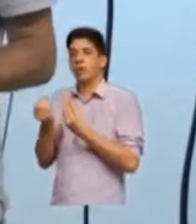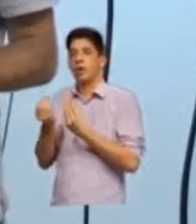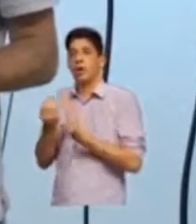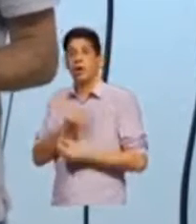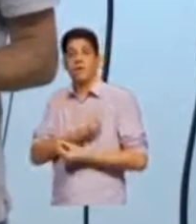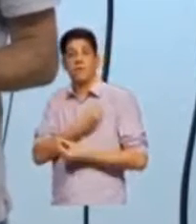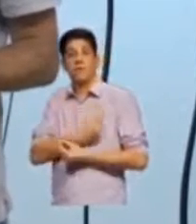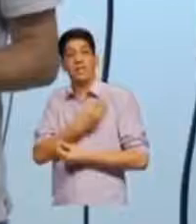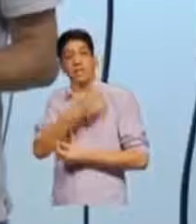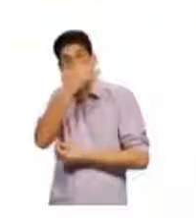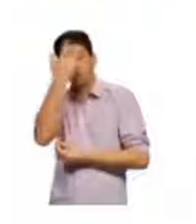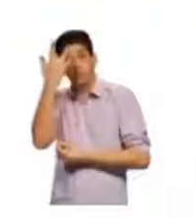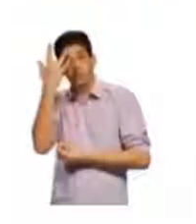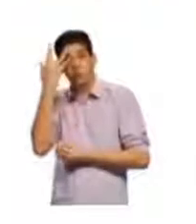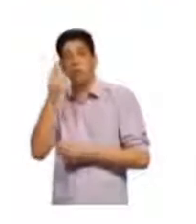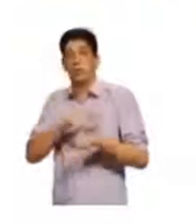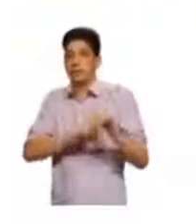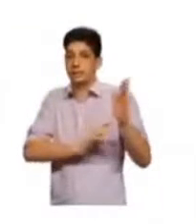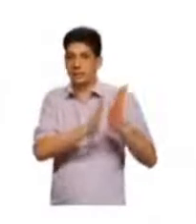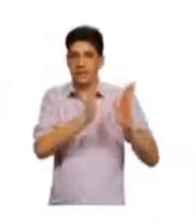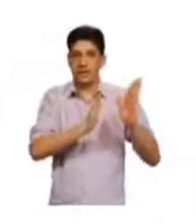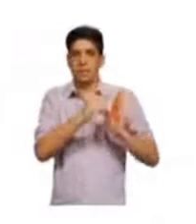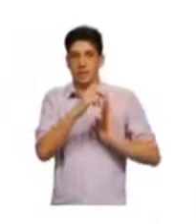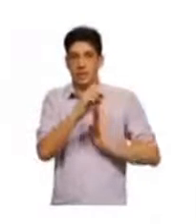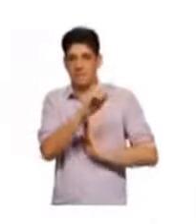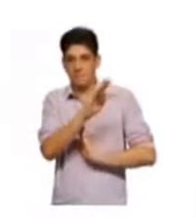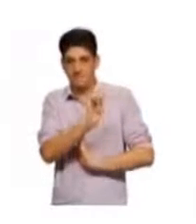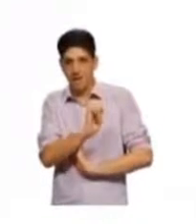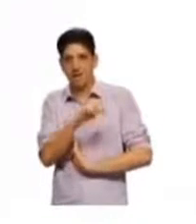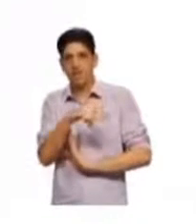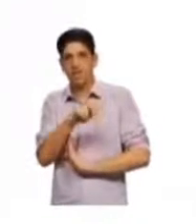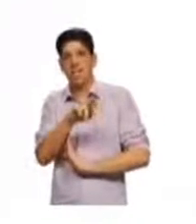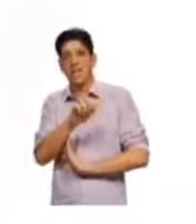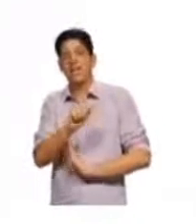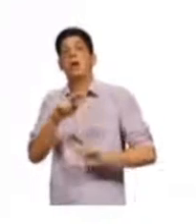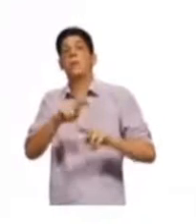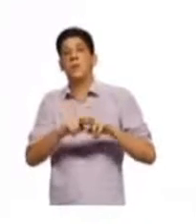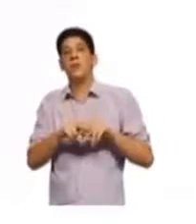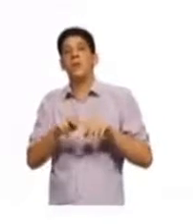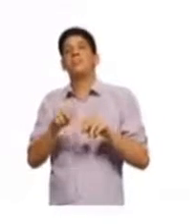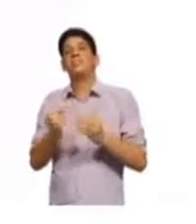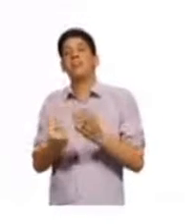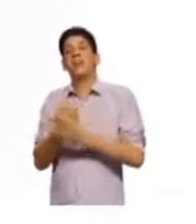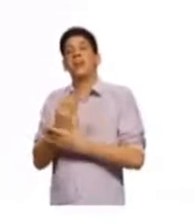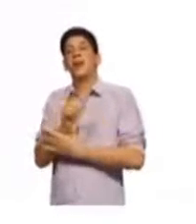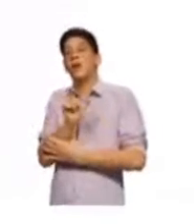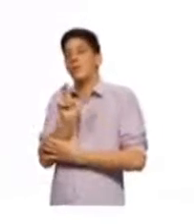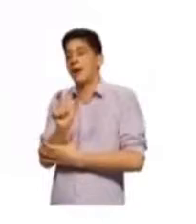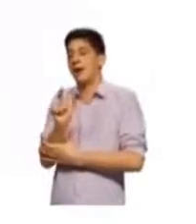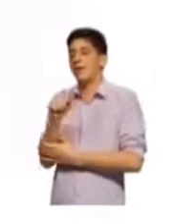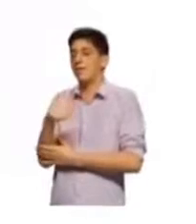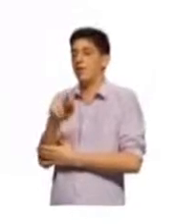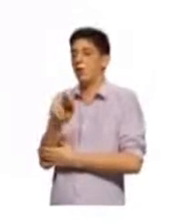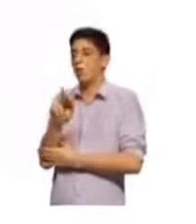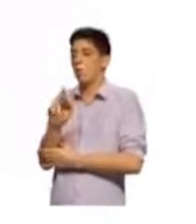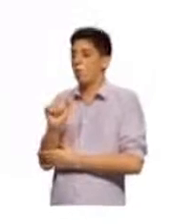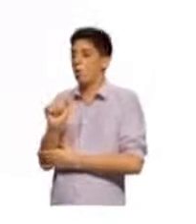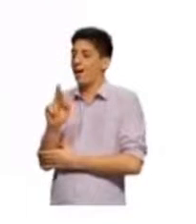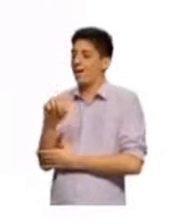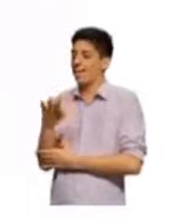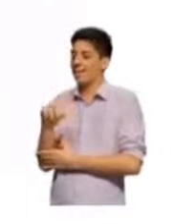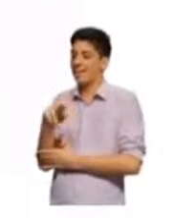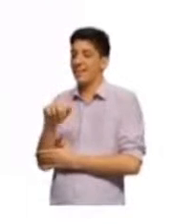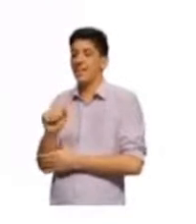das pessoas durante a peste. Daí também foi-se o nome quarentena, devido aqui que as pessoas ficaram